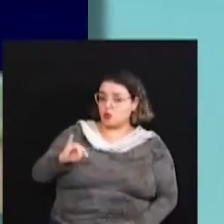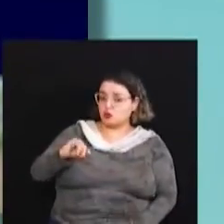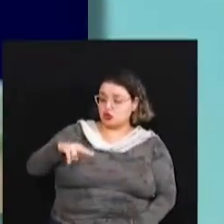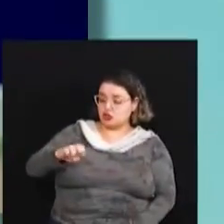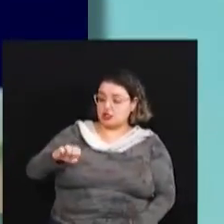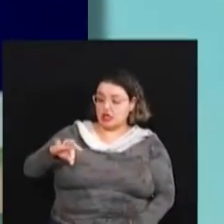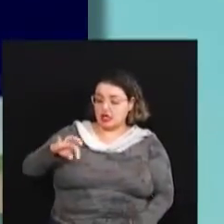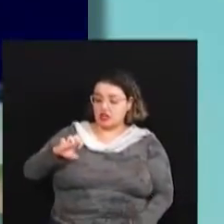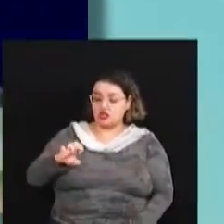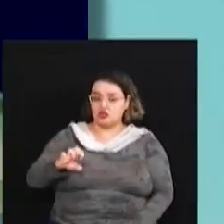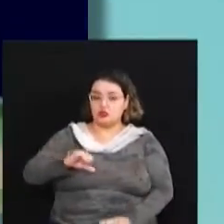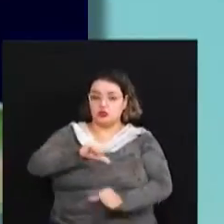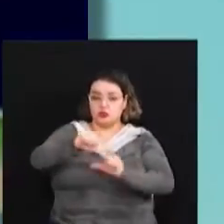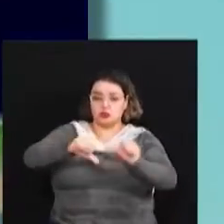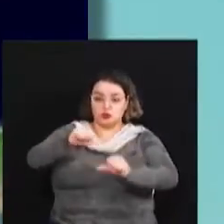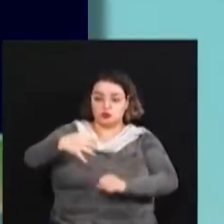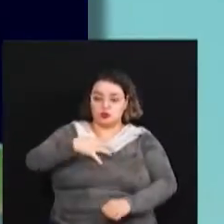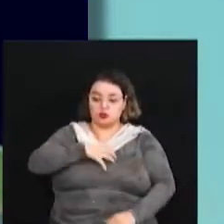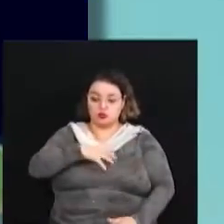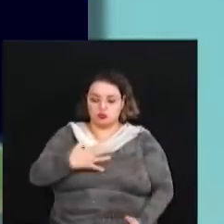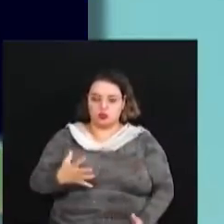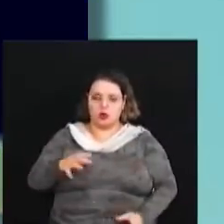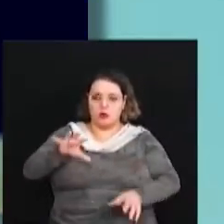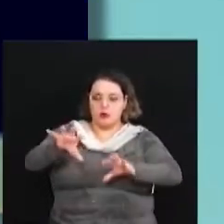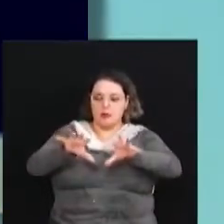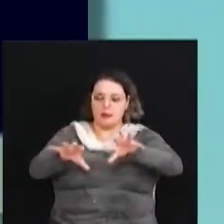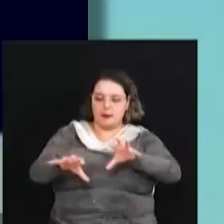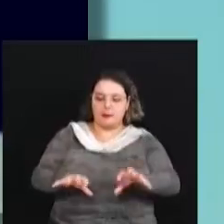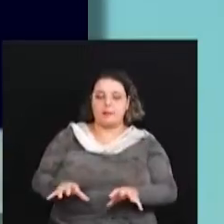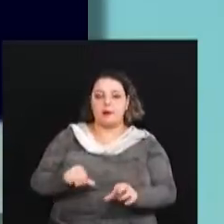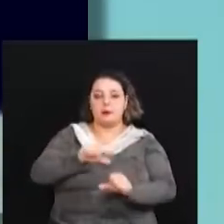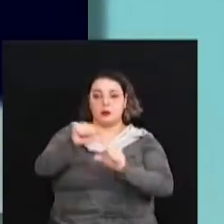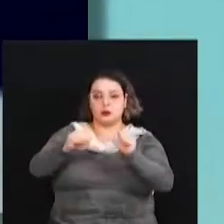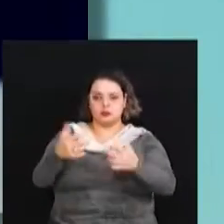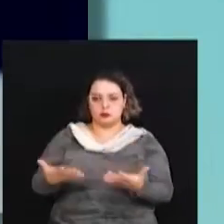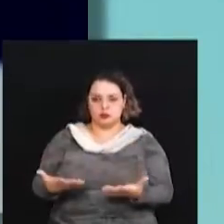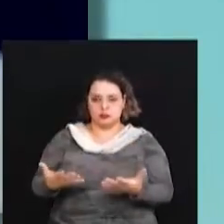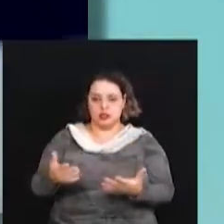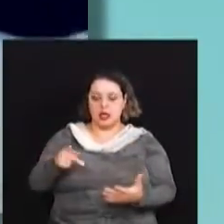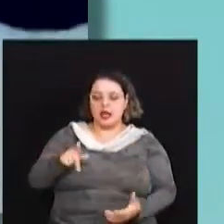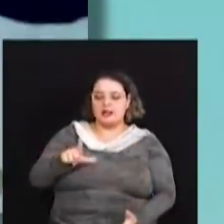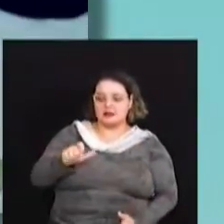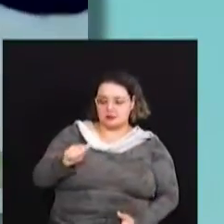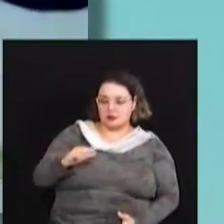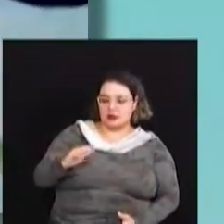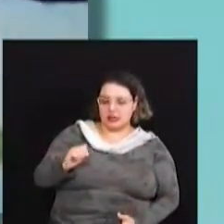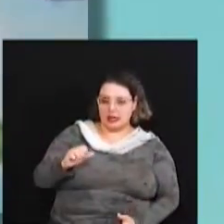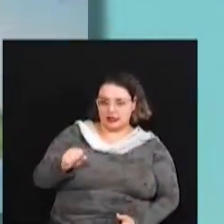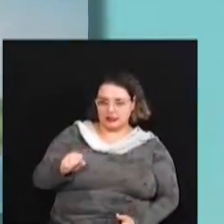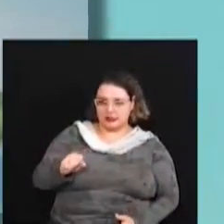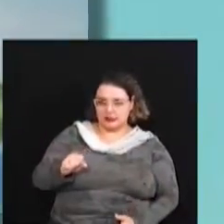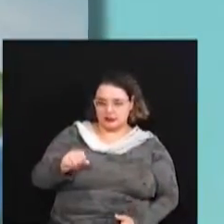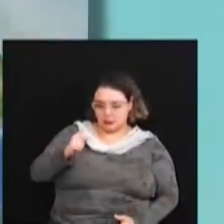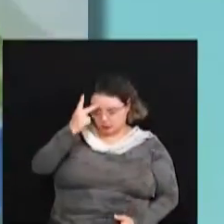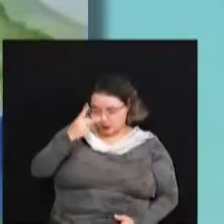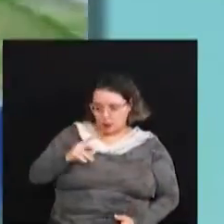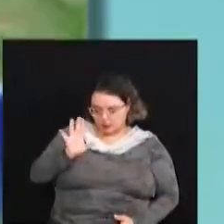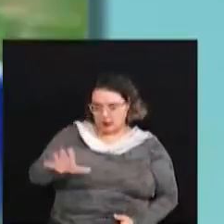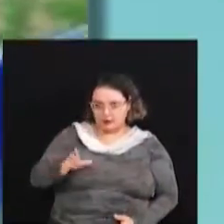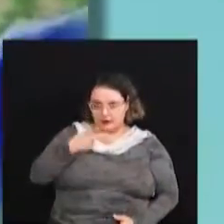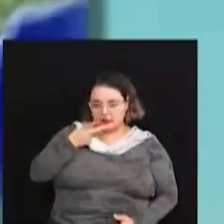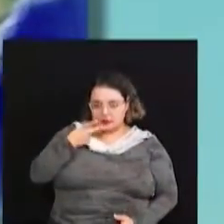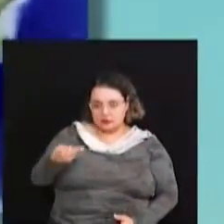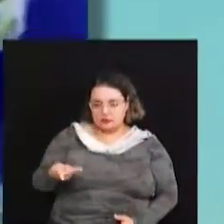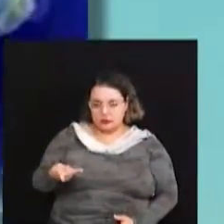nossa forma, né, de configuração do mapa mudou muito. Com relação às placas propriamente ditas, é